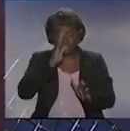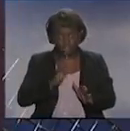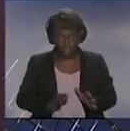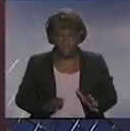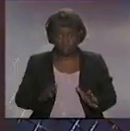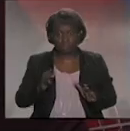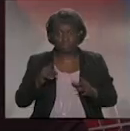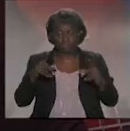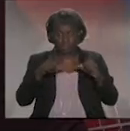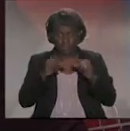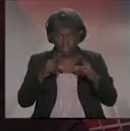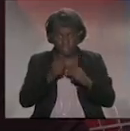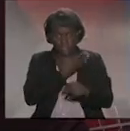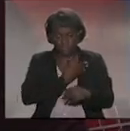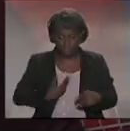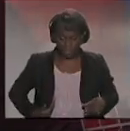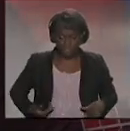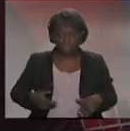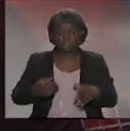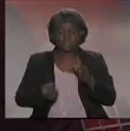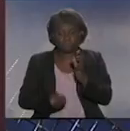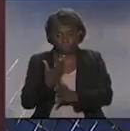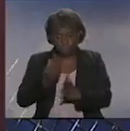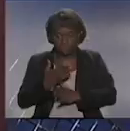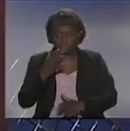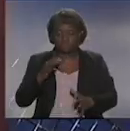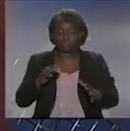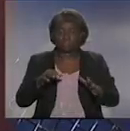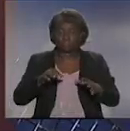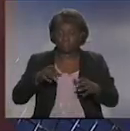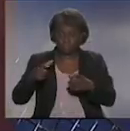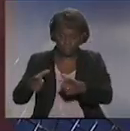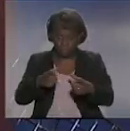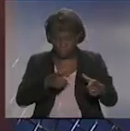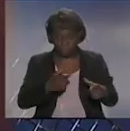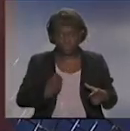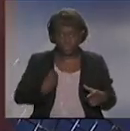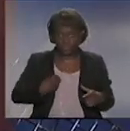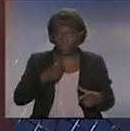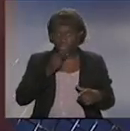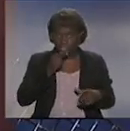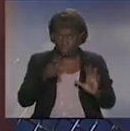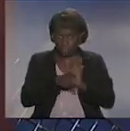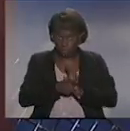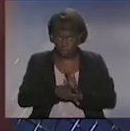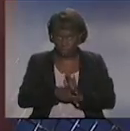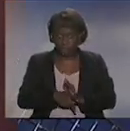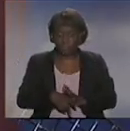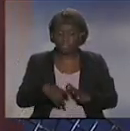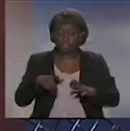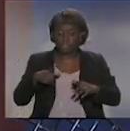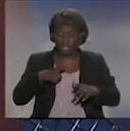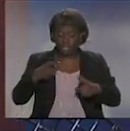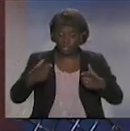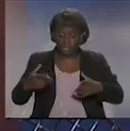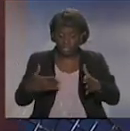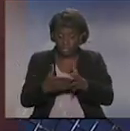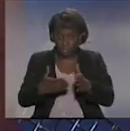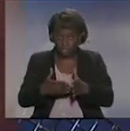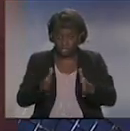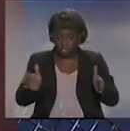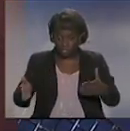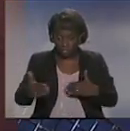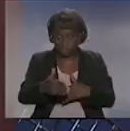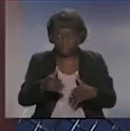o cultivo dos organismos aquáticos, né? Então, nessas áreas, você tendo essa